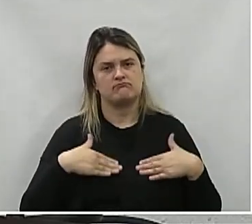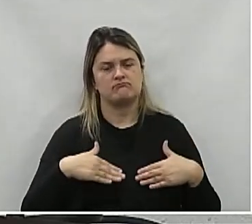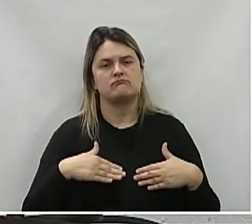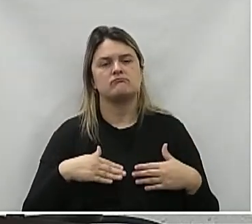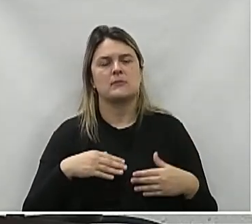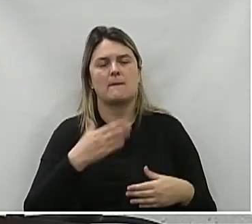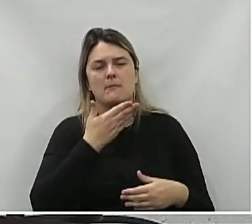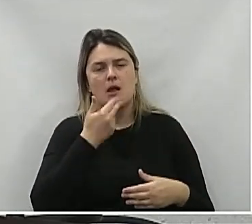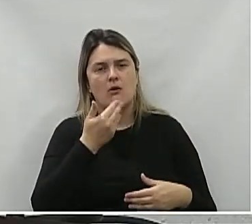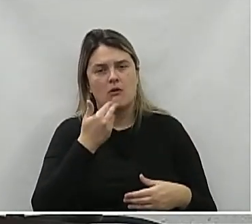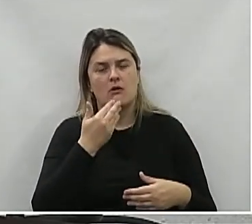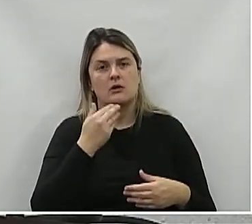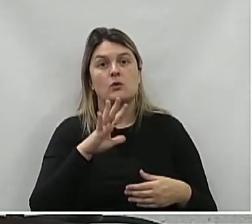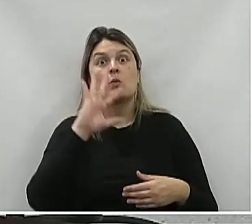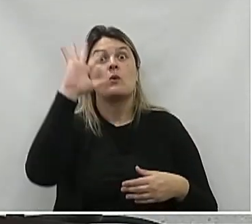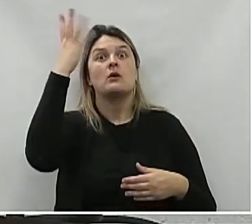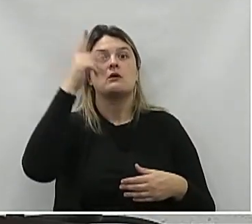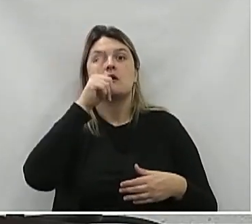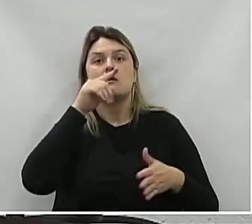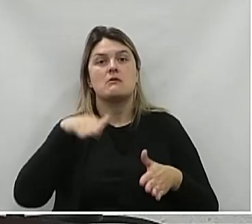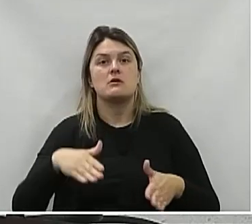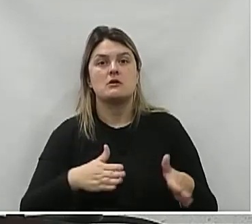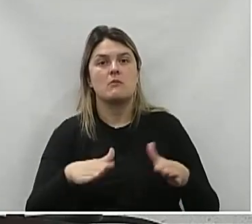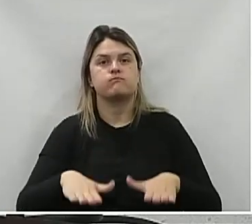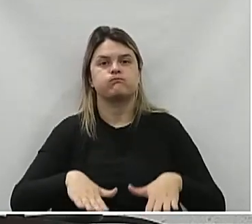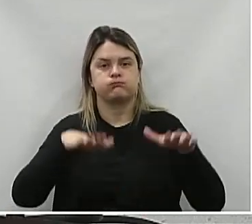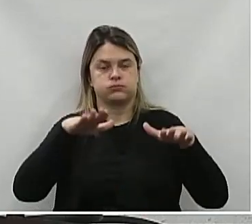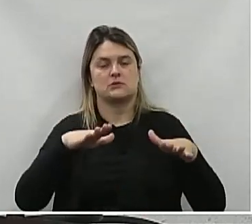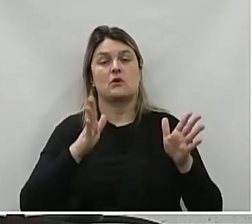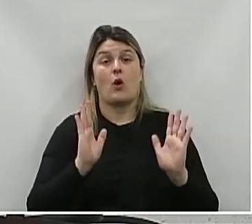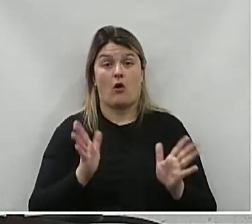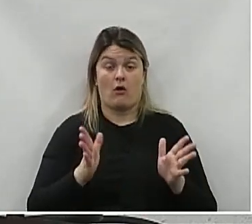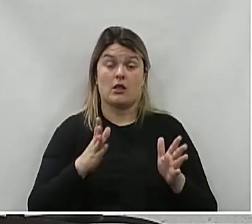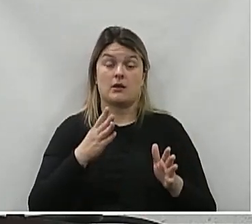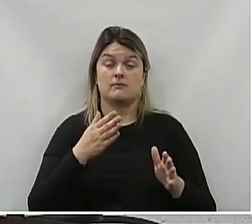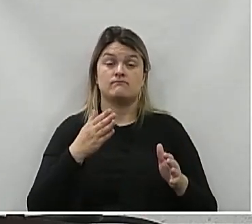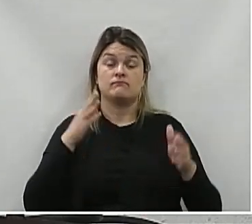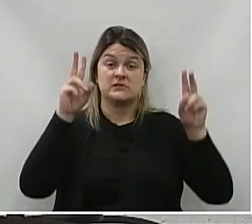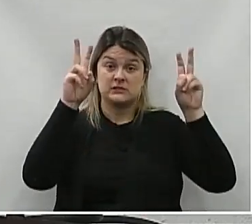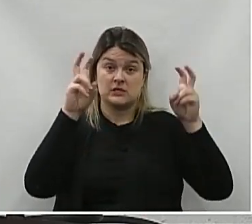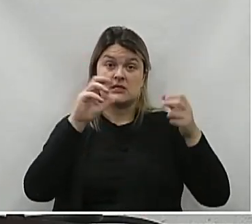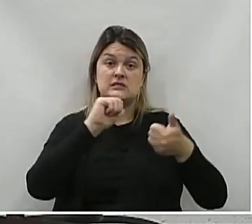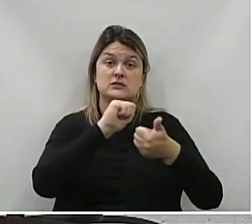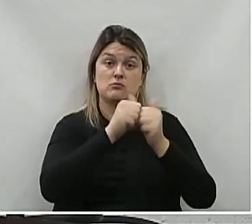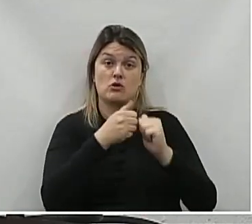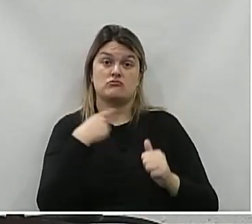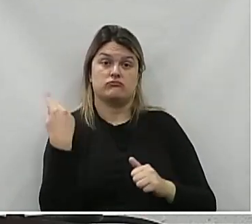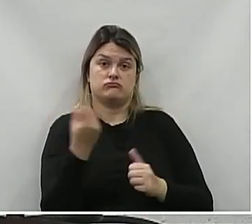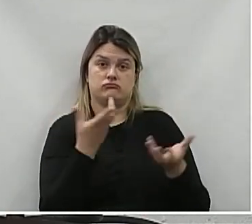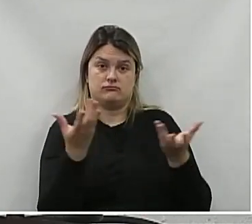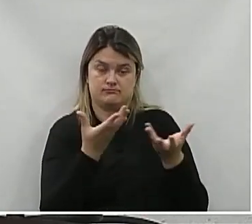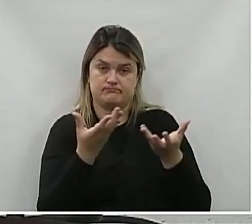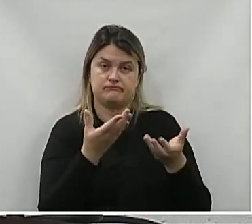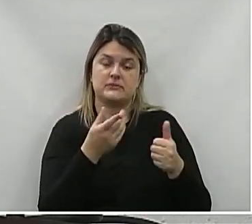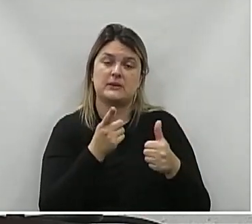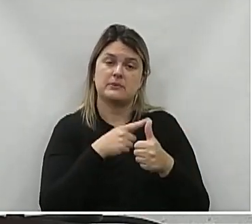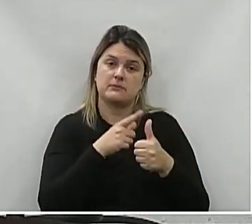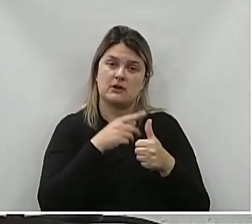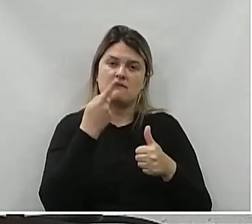pouco maior com relação às cheias. Bem, para falar do esporte que queremos, eu preciso antes falar